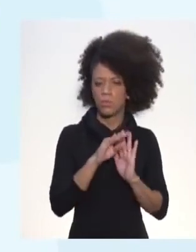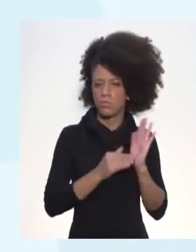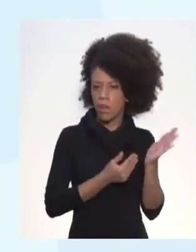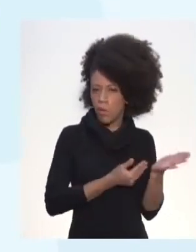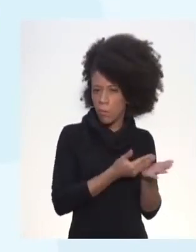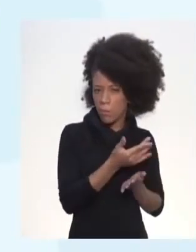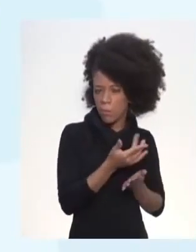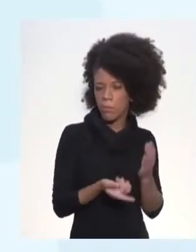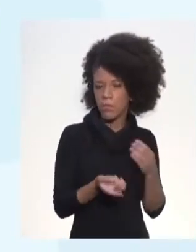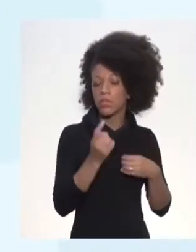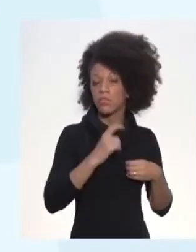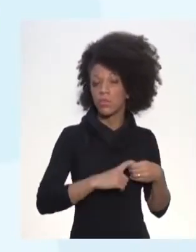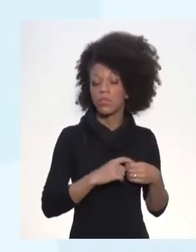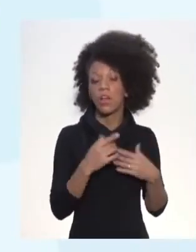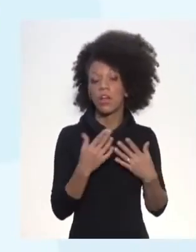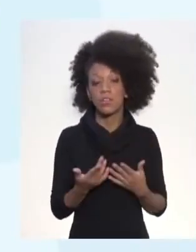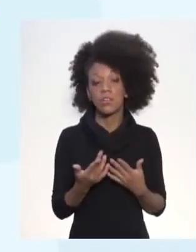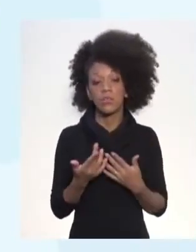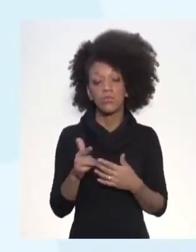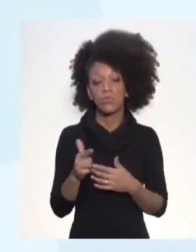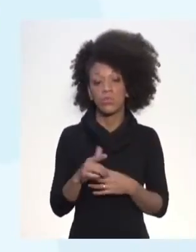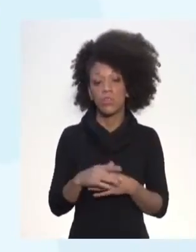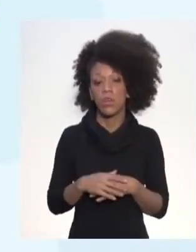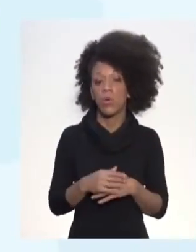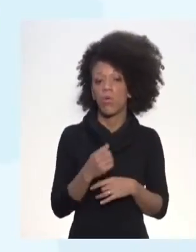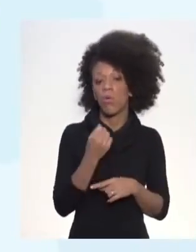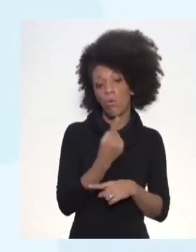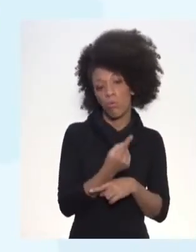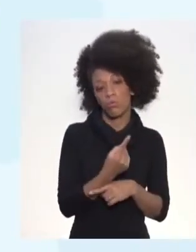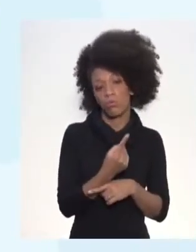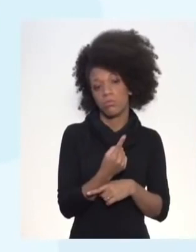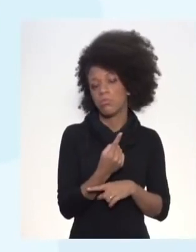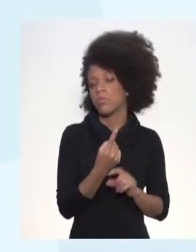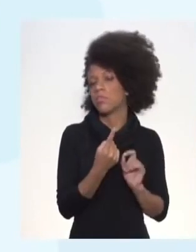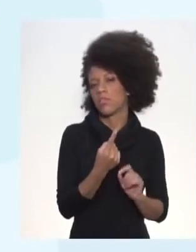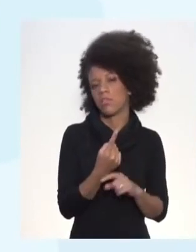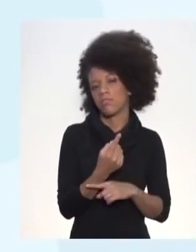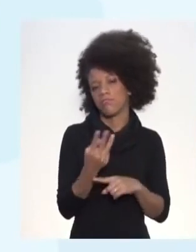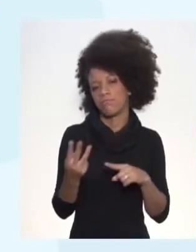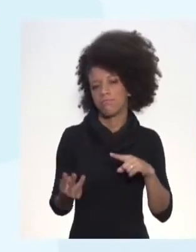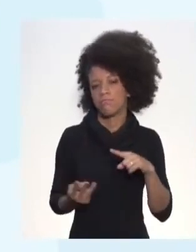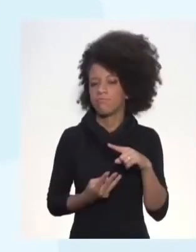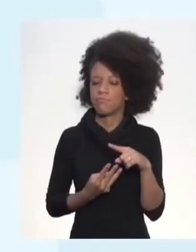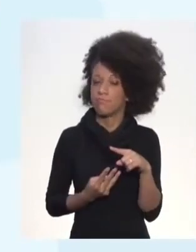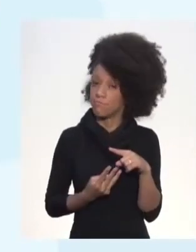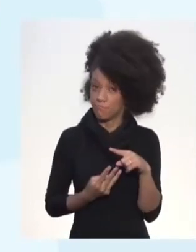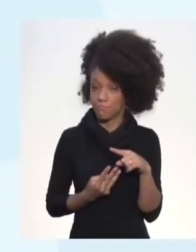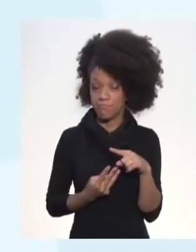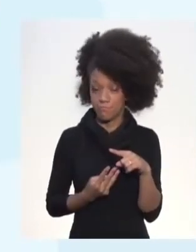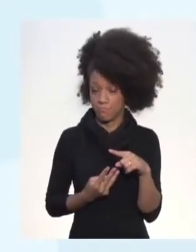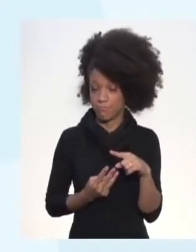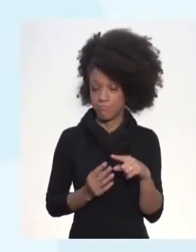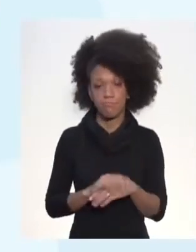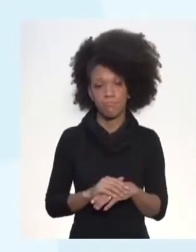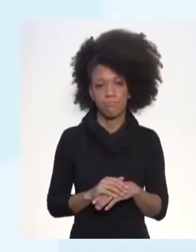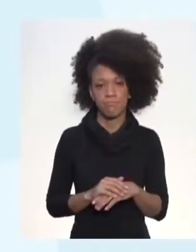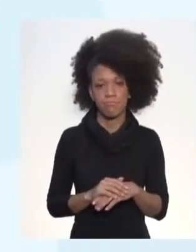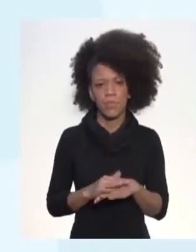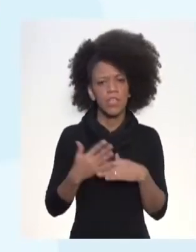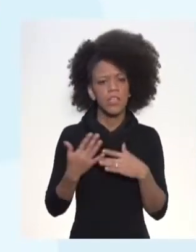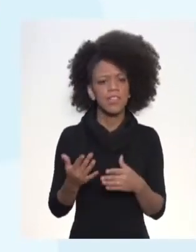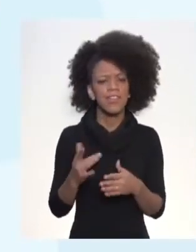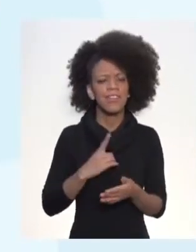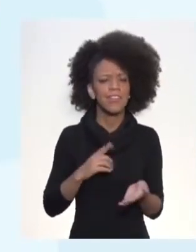poderia afirmar algo que não tem, né? Assim como 1 está para quem? Assim como 1 está para 3. Então,